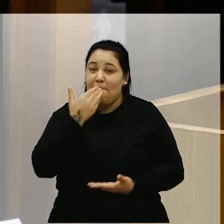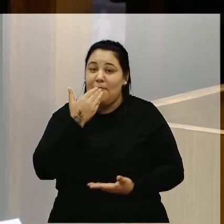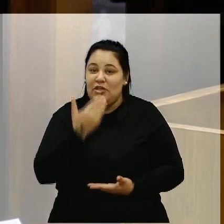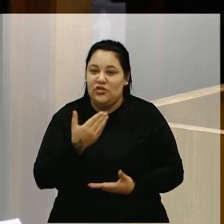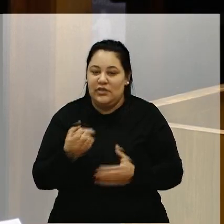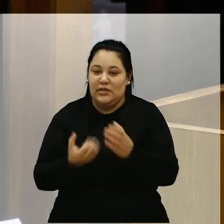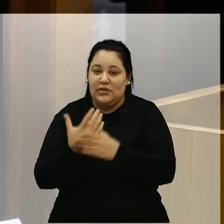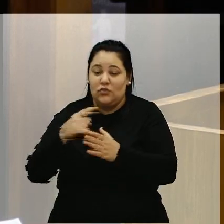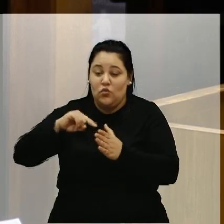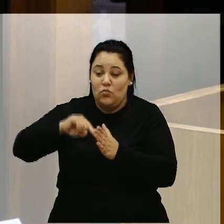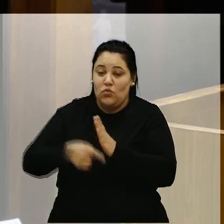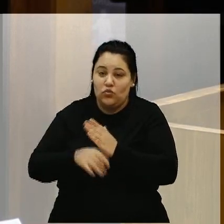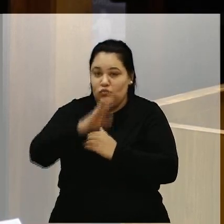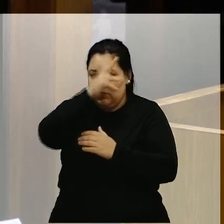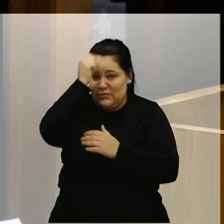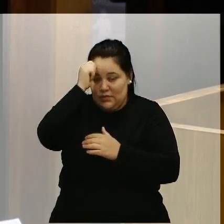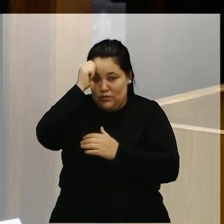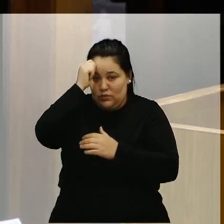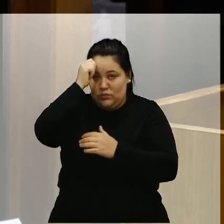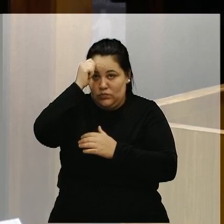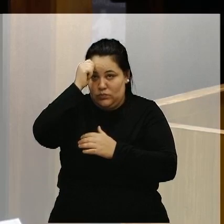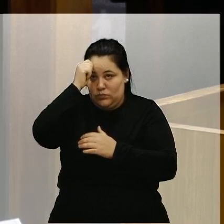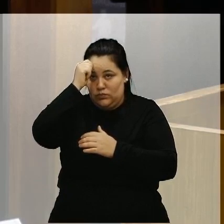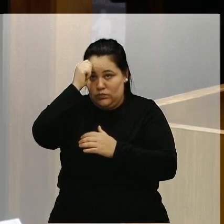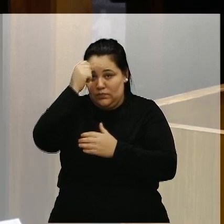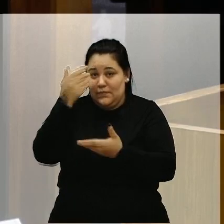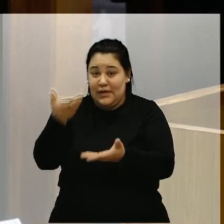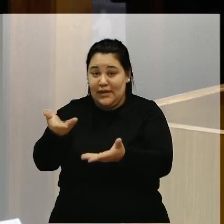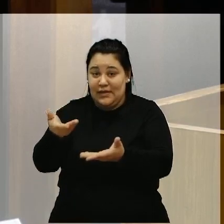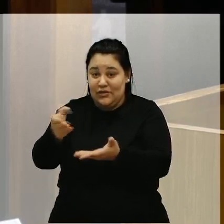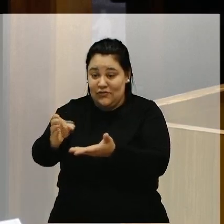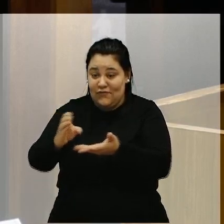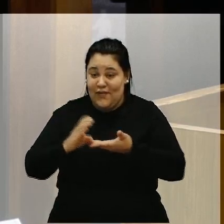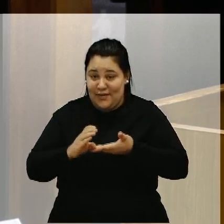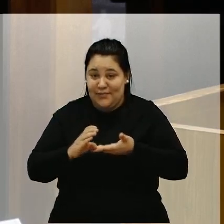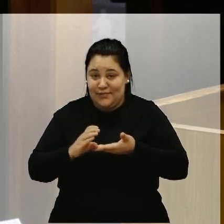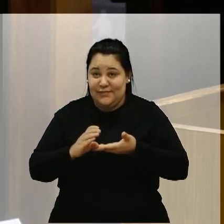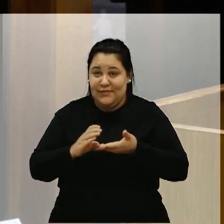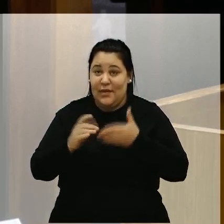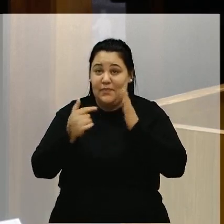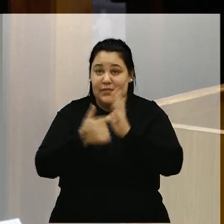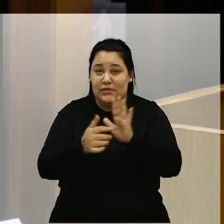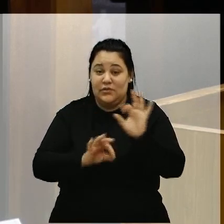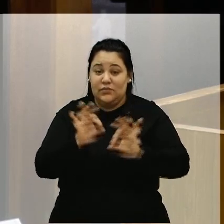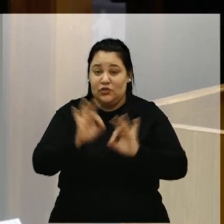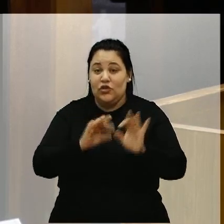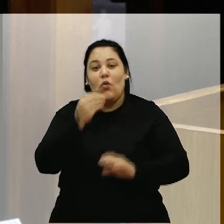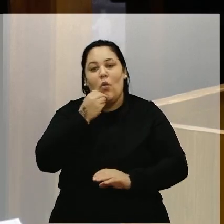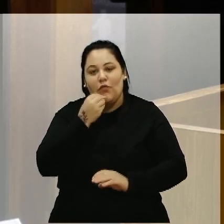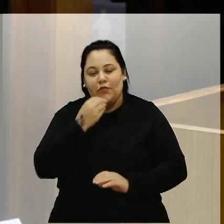criação de um fundo municipal para que se receba a verba, apresentando o projeto, obviamente,